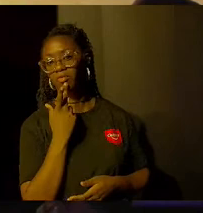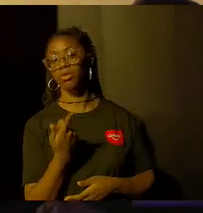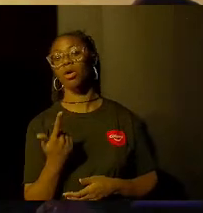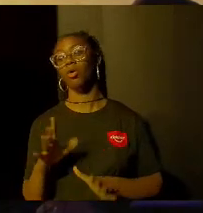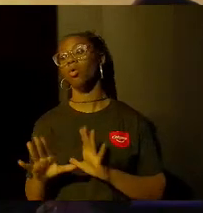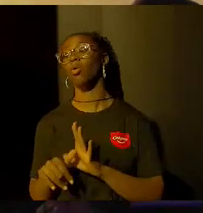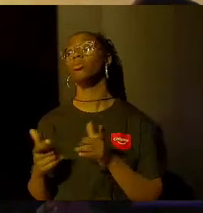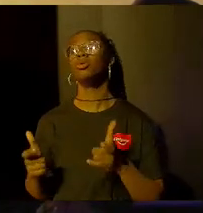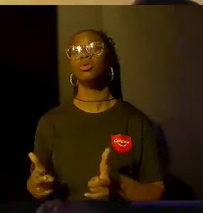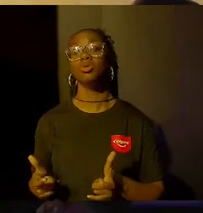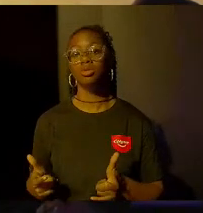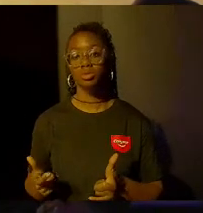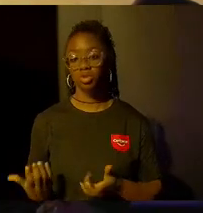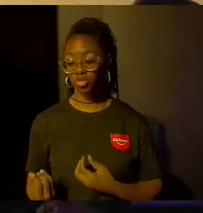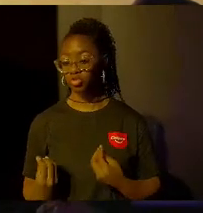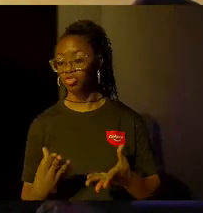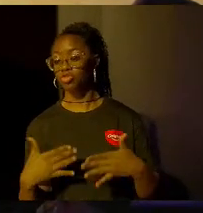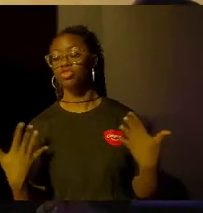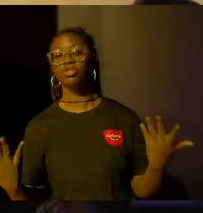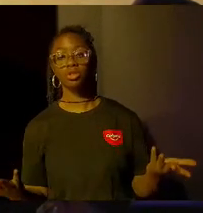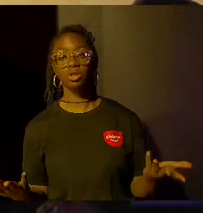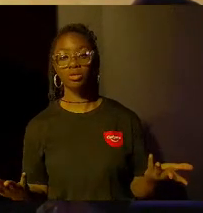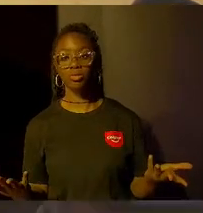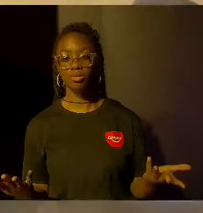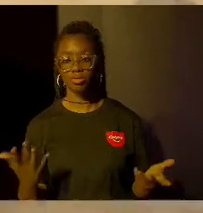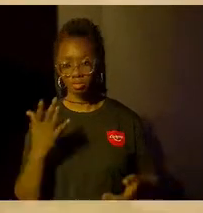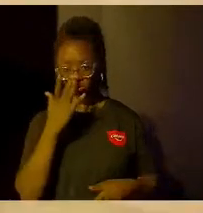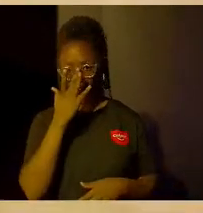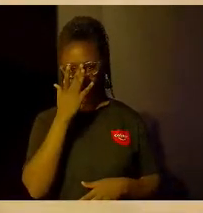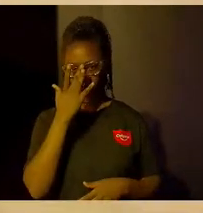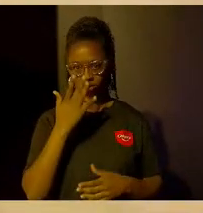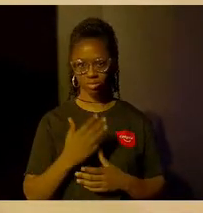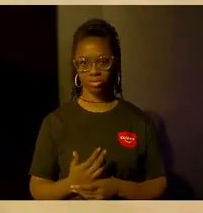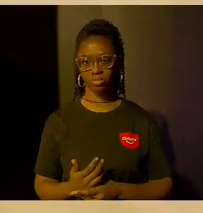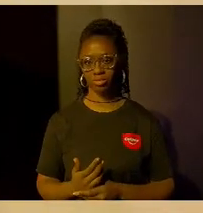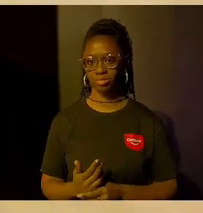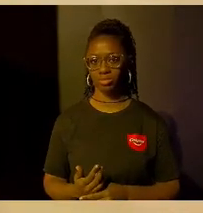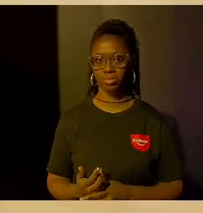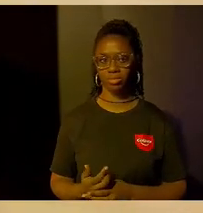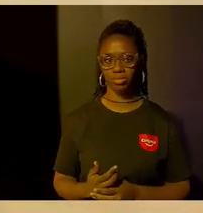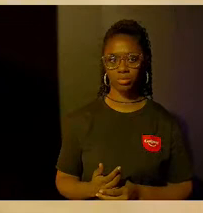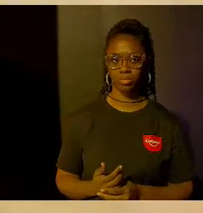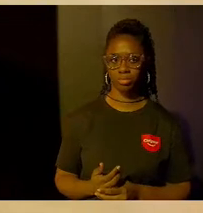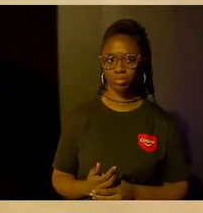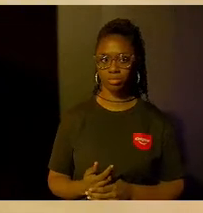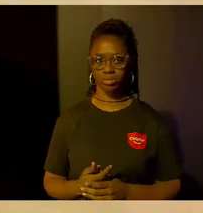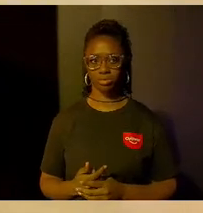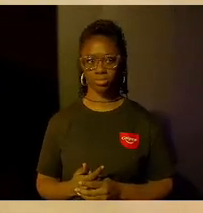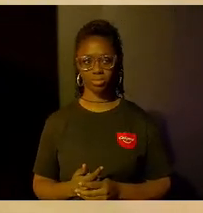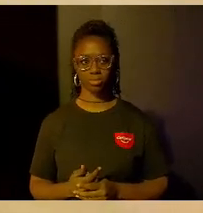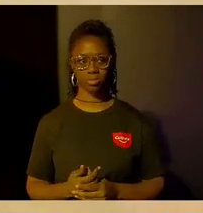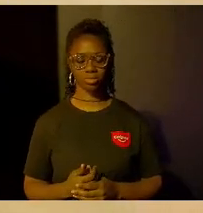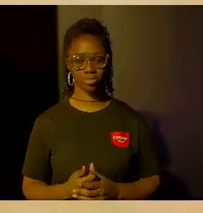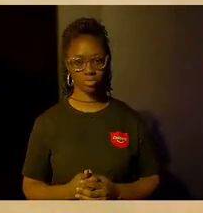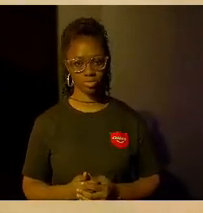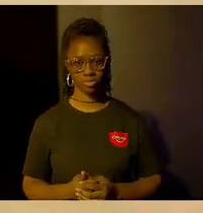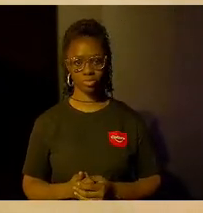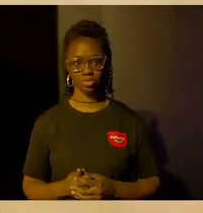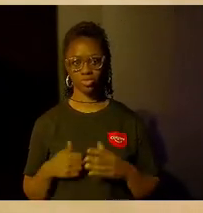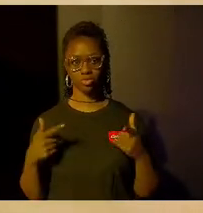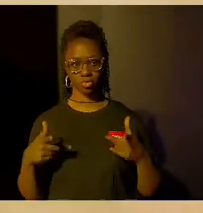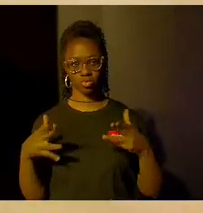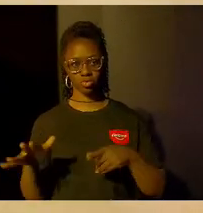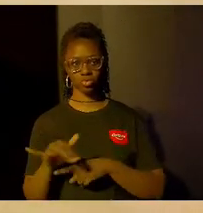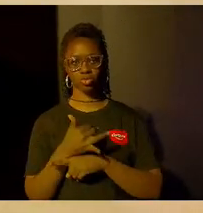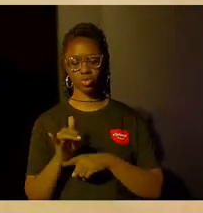de onde você roubou ou quem te deu esse tênis assim como uma das estratégias do do estado para olhar